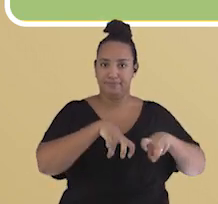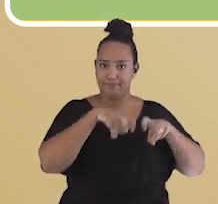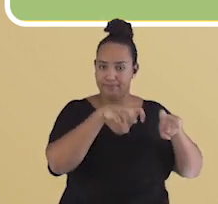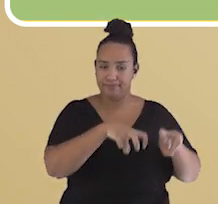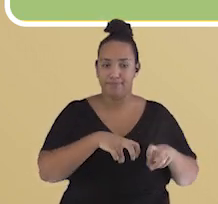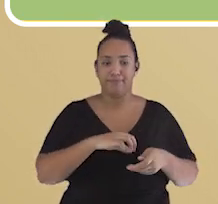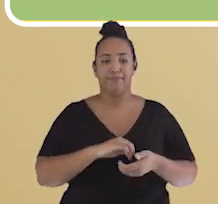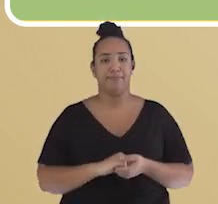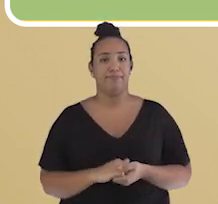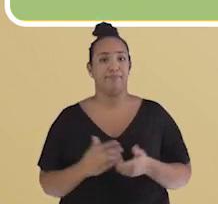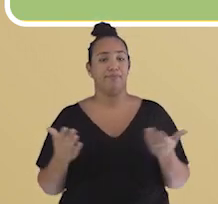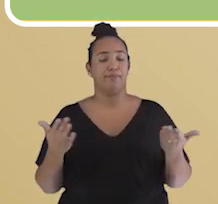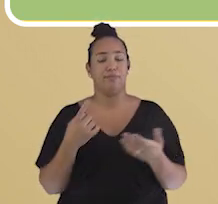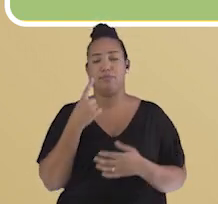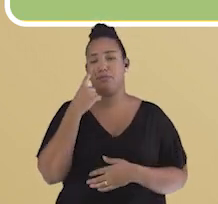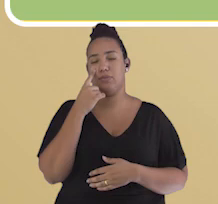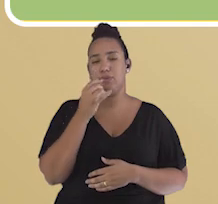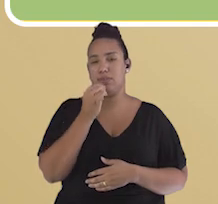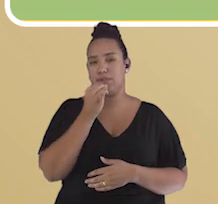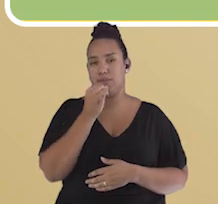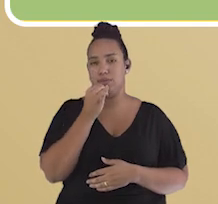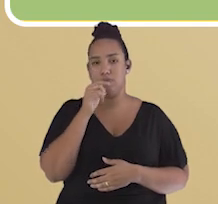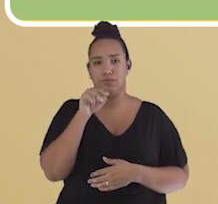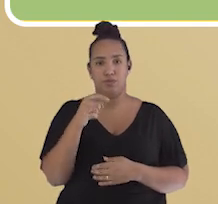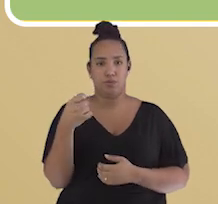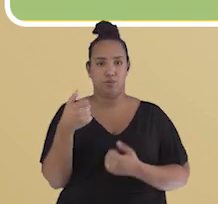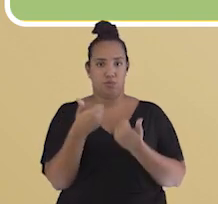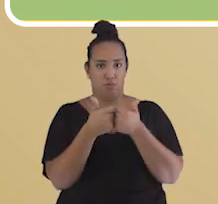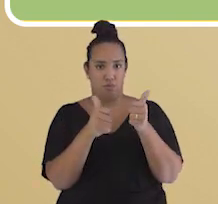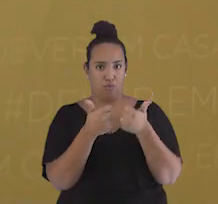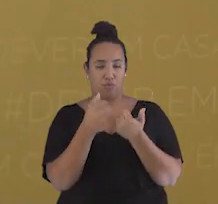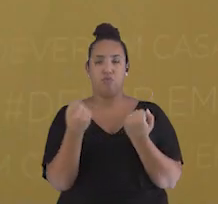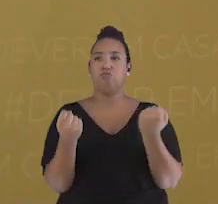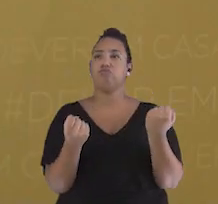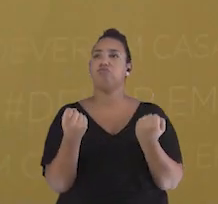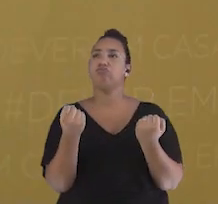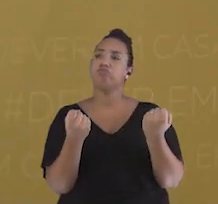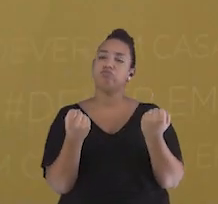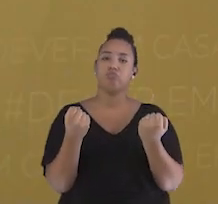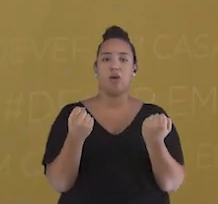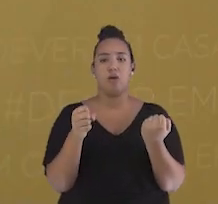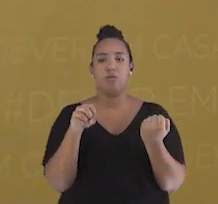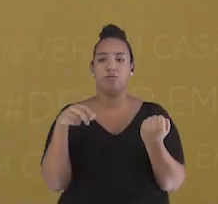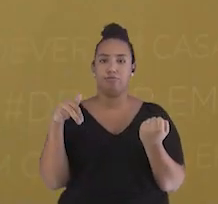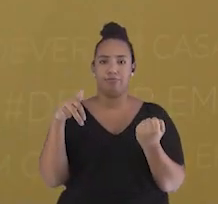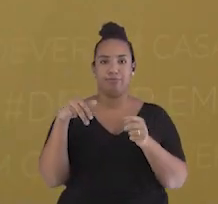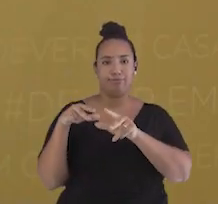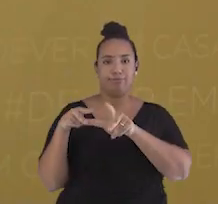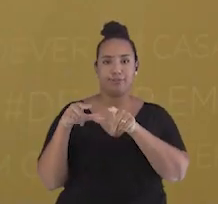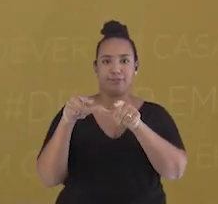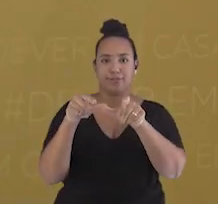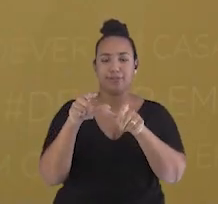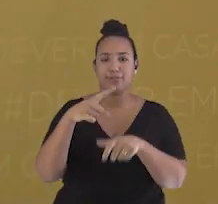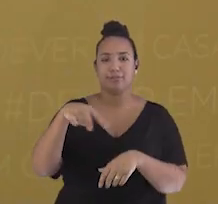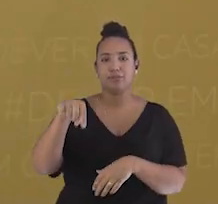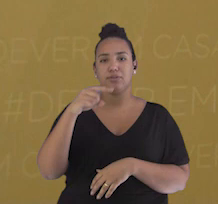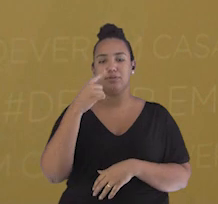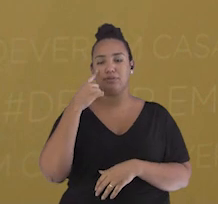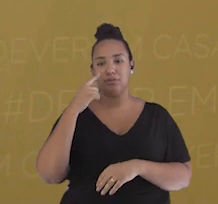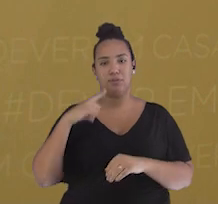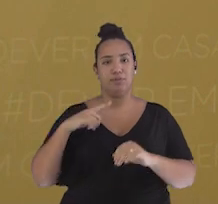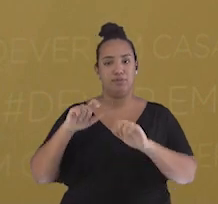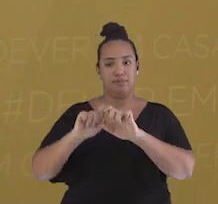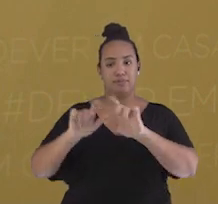o que seria esse perímetro urbano? Bom, o perímetro urbano é uma demarcação que separa a área urbana